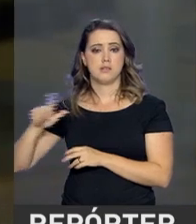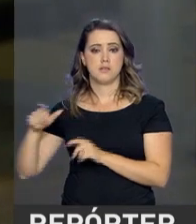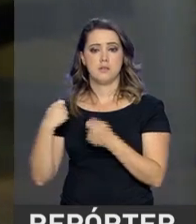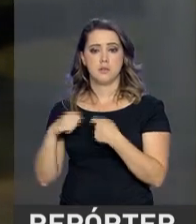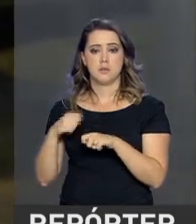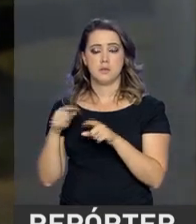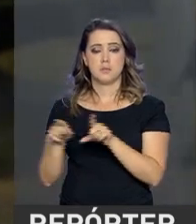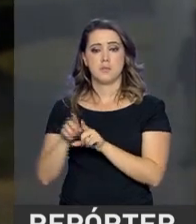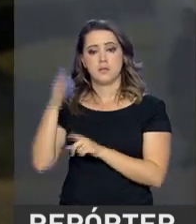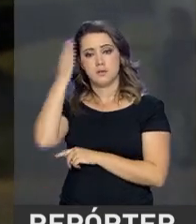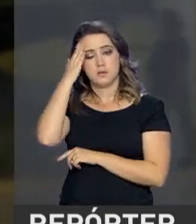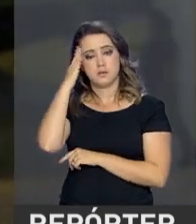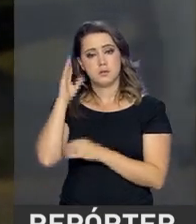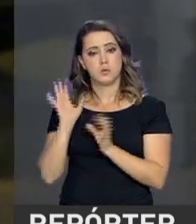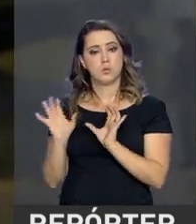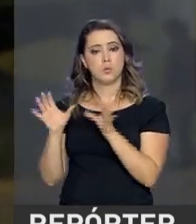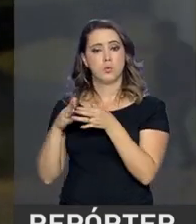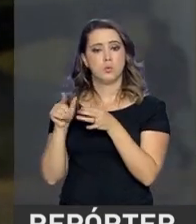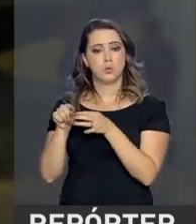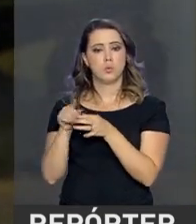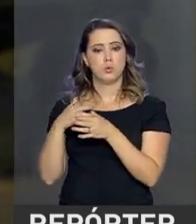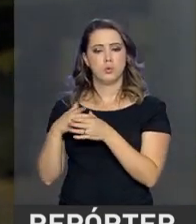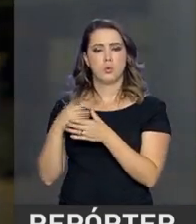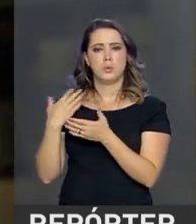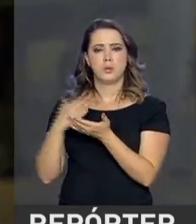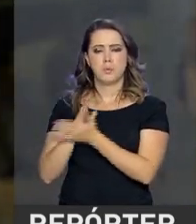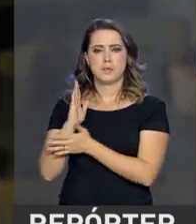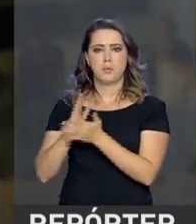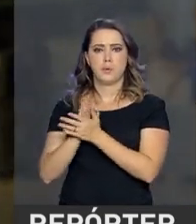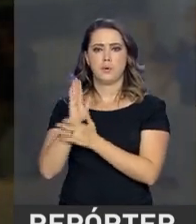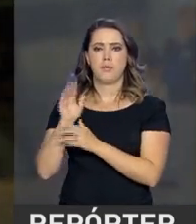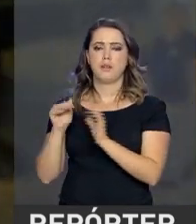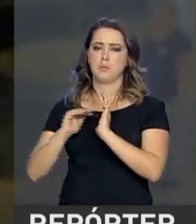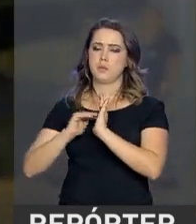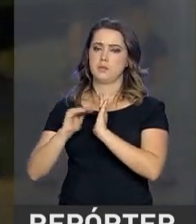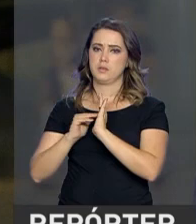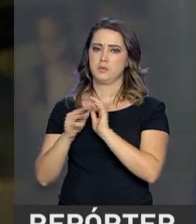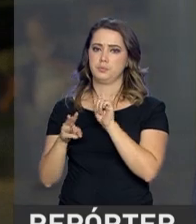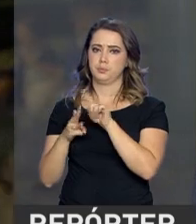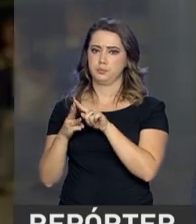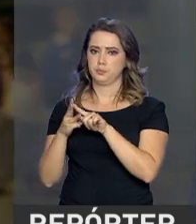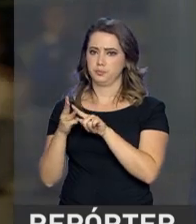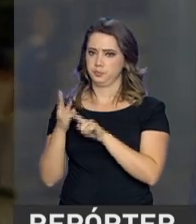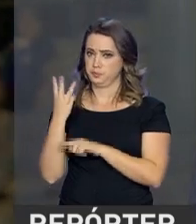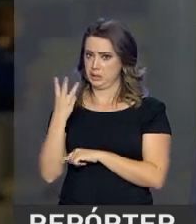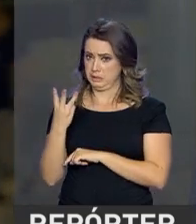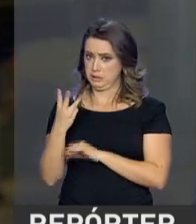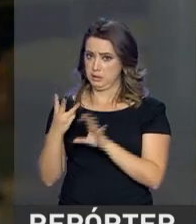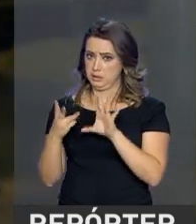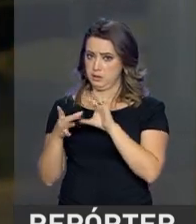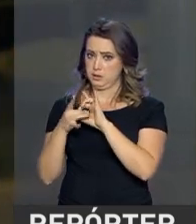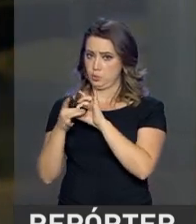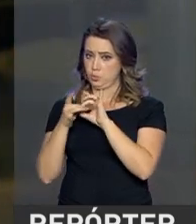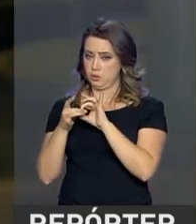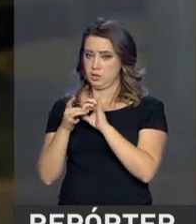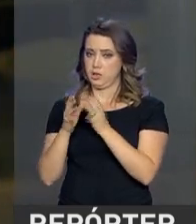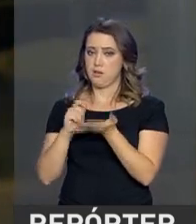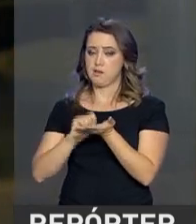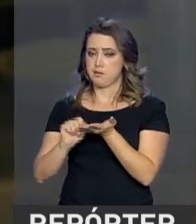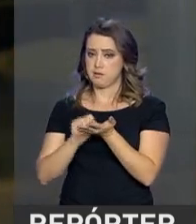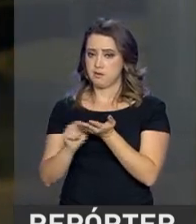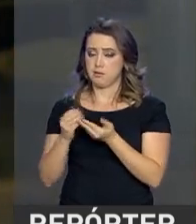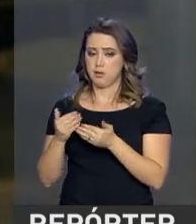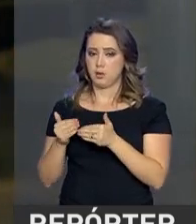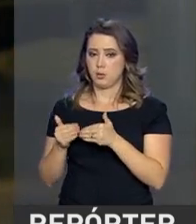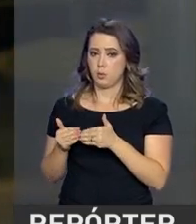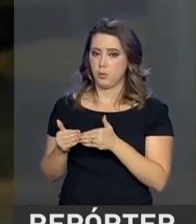compor a nova diretoria que serão colegial sabatinado pelo senado federal as três peças concomitantemente assinadas aí se